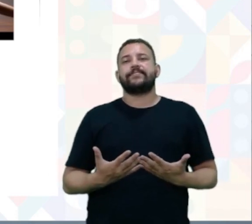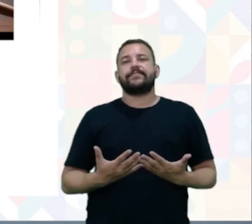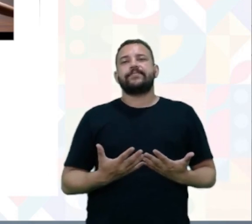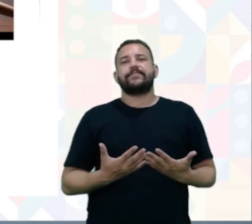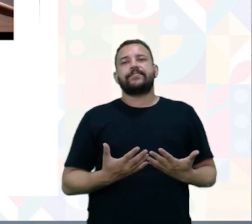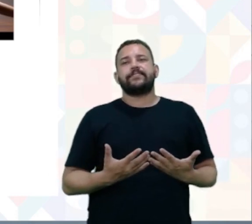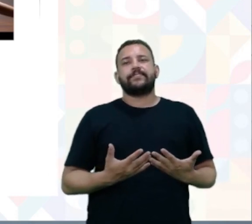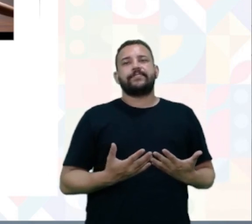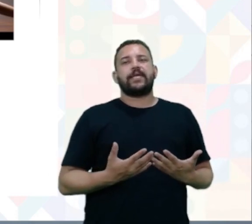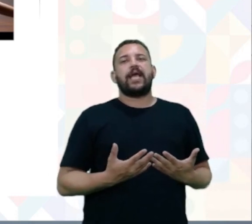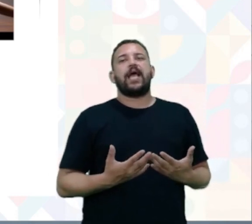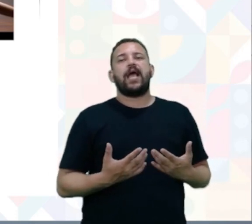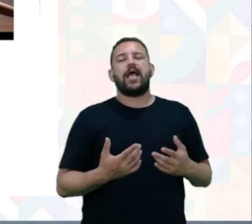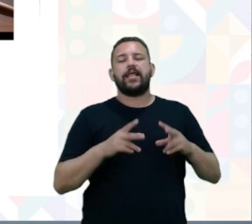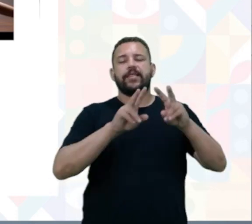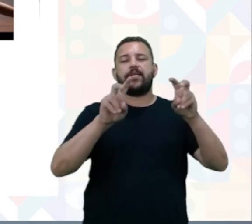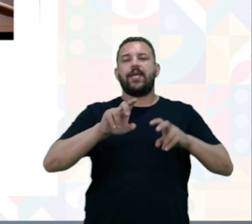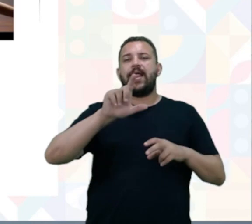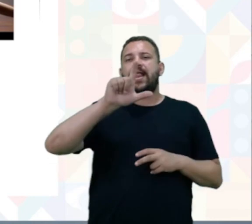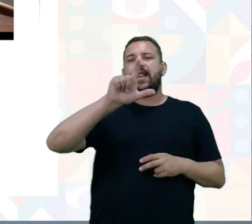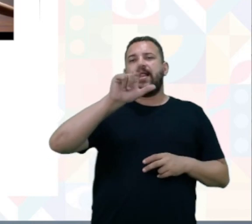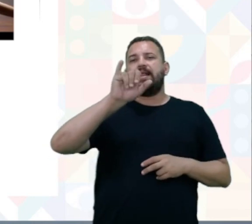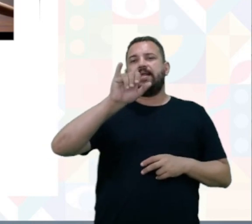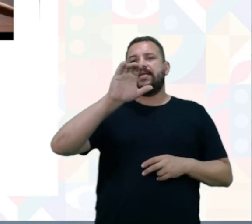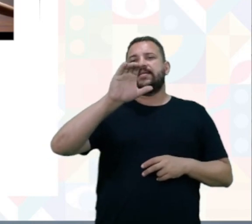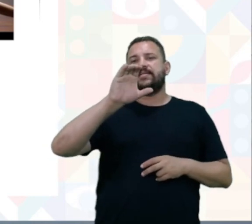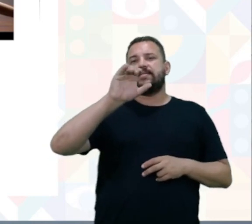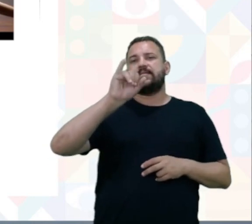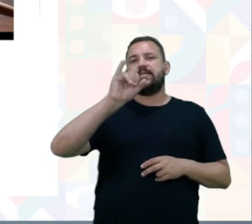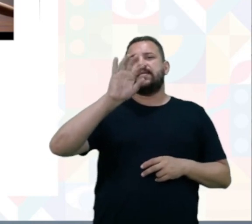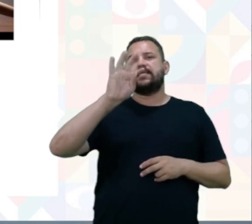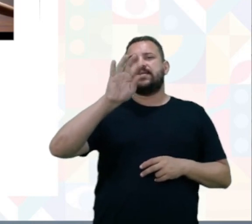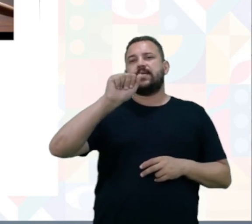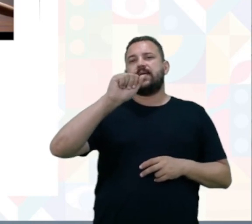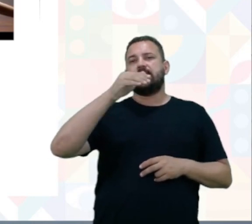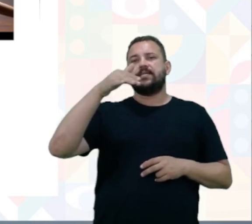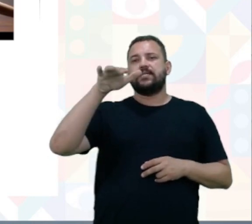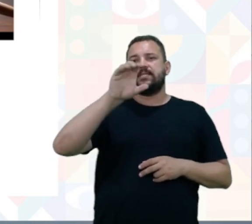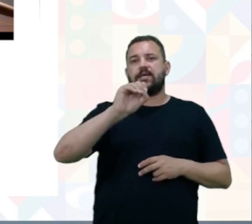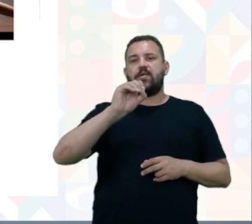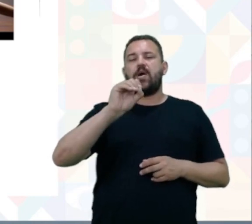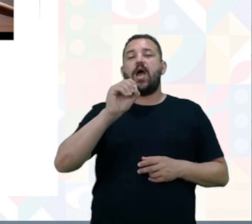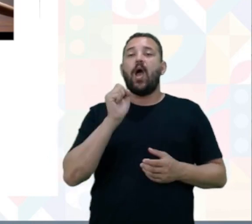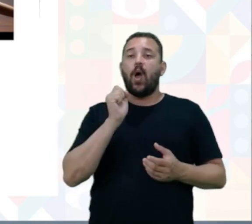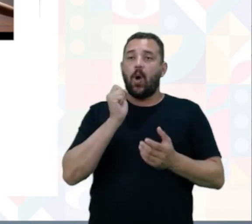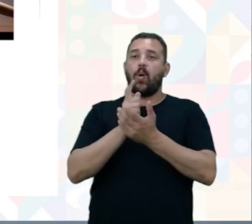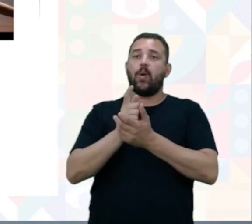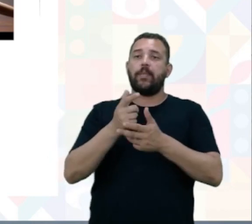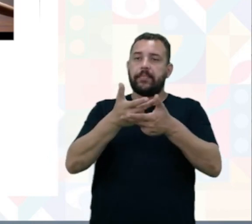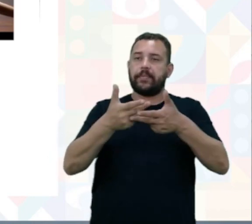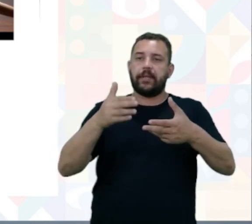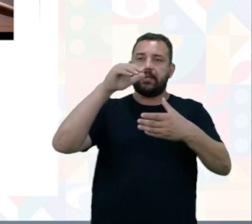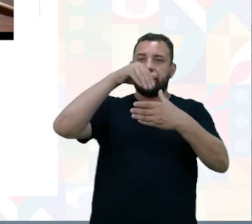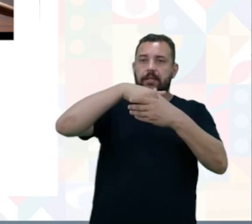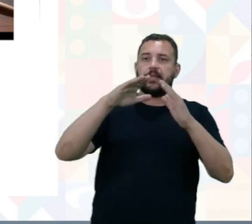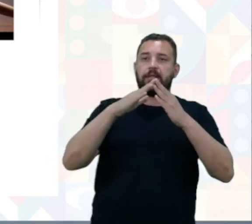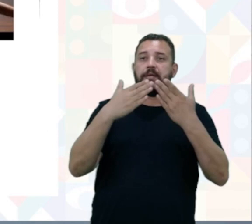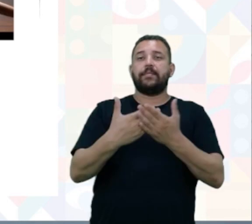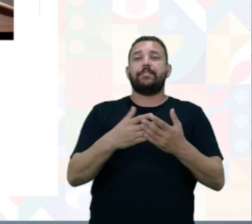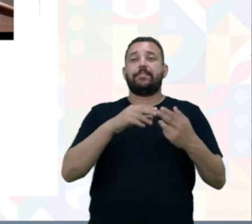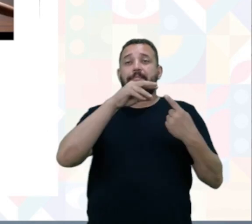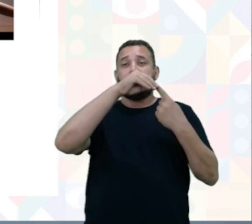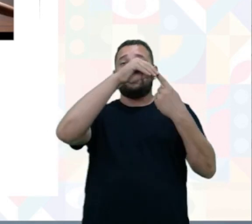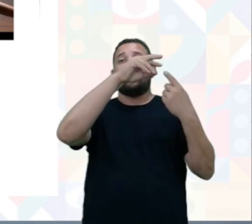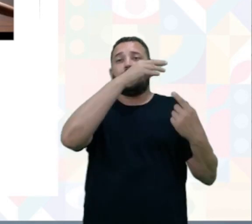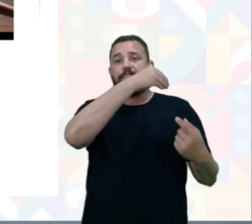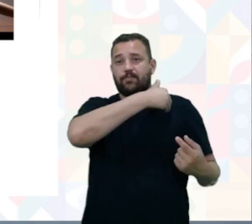Que são as licitações, que se referem à compra desses materiais da escola, principalmente na rede pública,